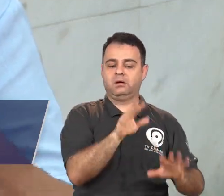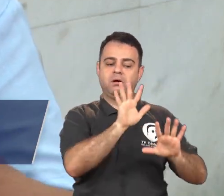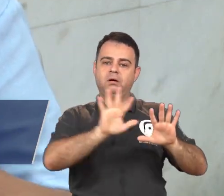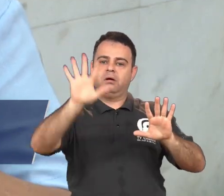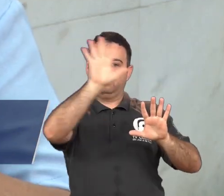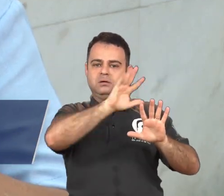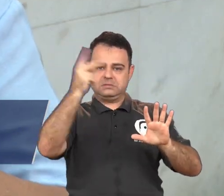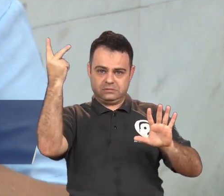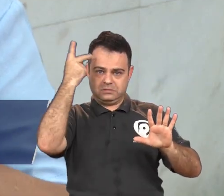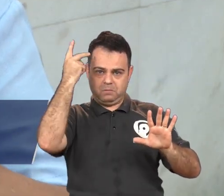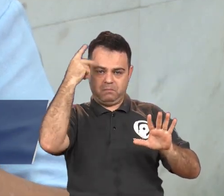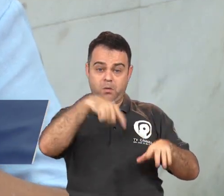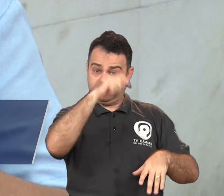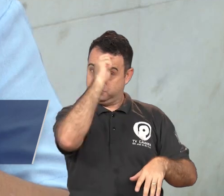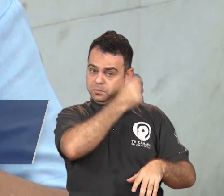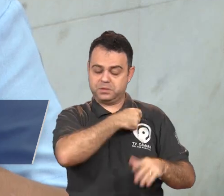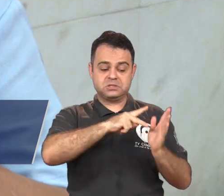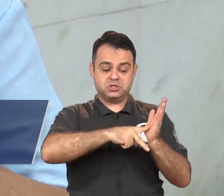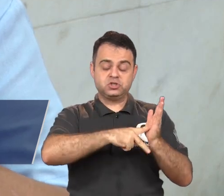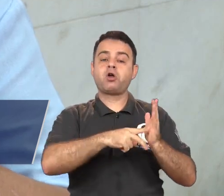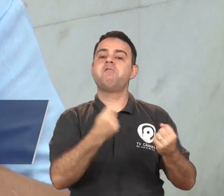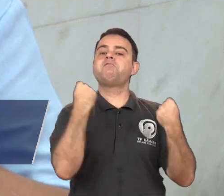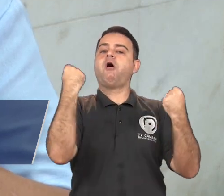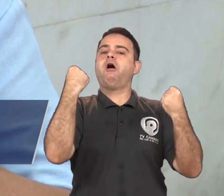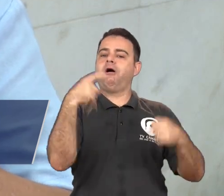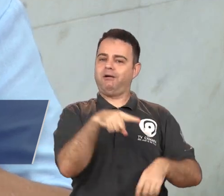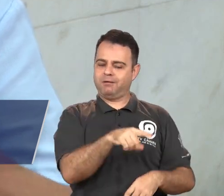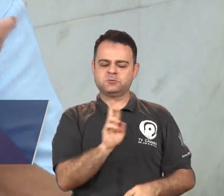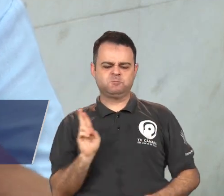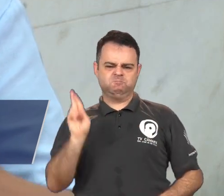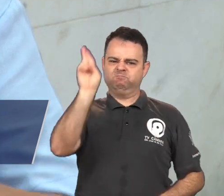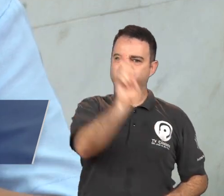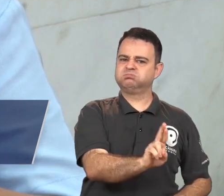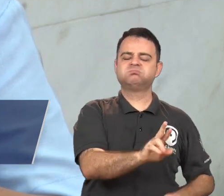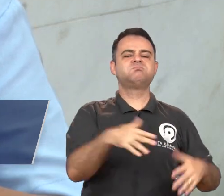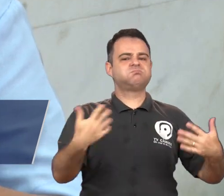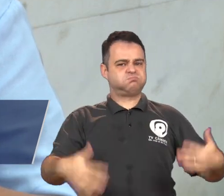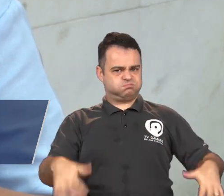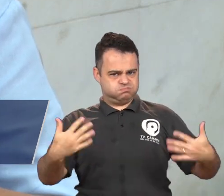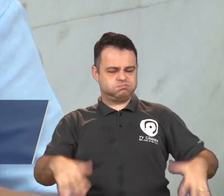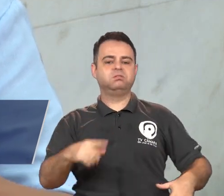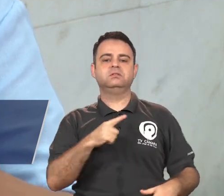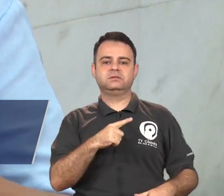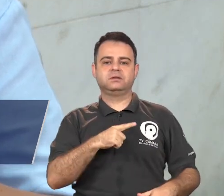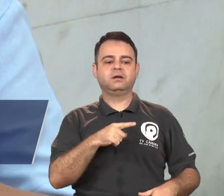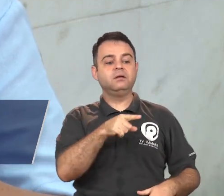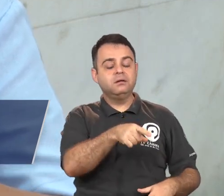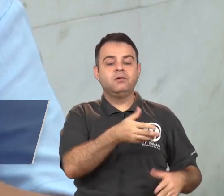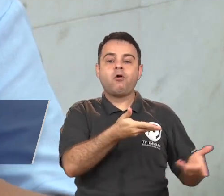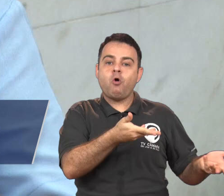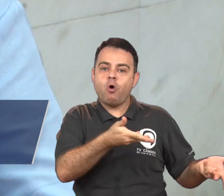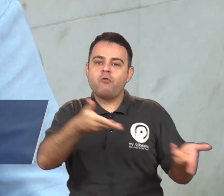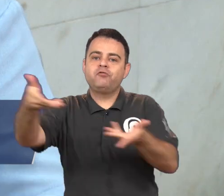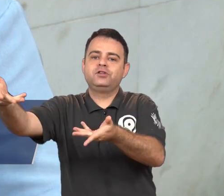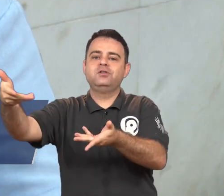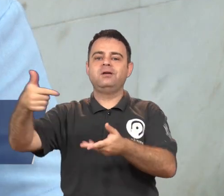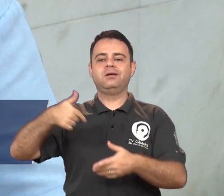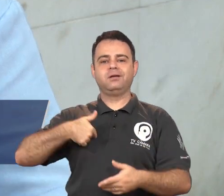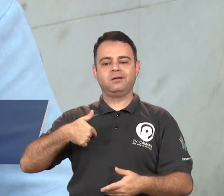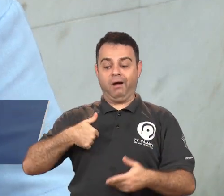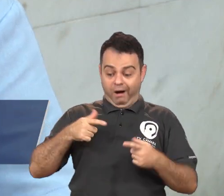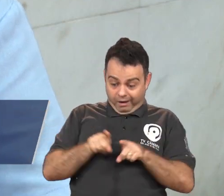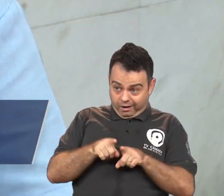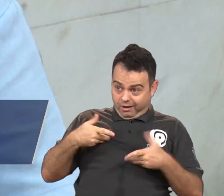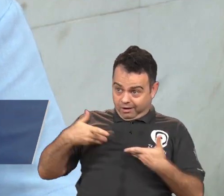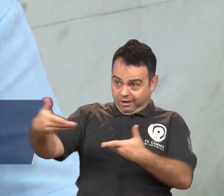do estado, né, em representatividade. E aí, claro, recebeu o convite para ser uma das